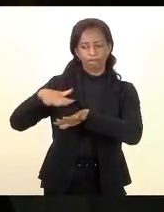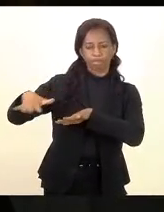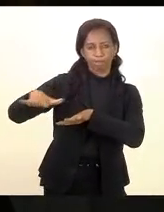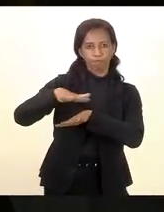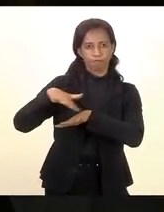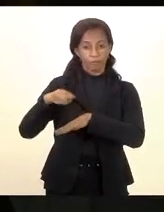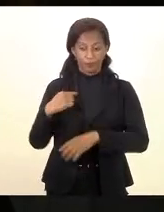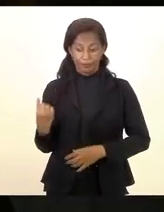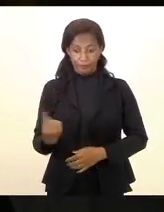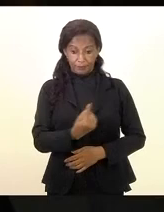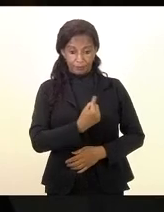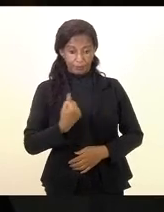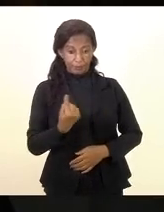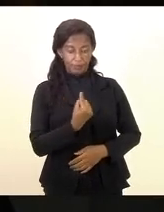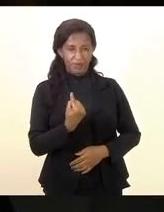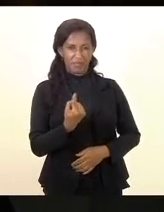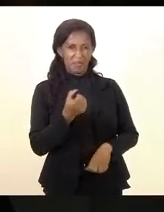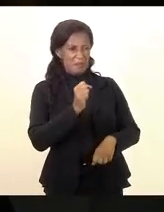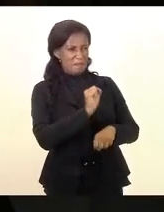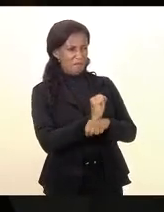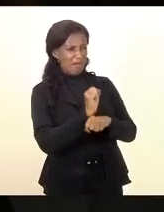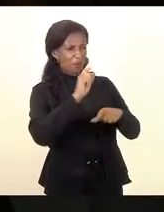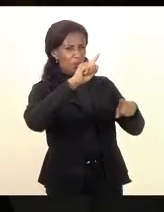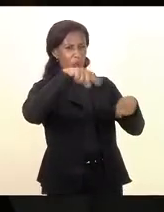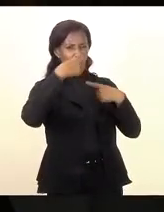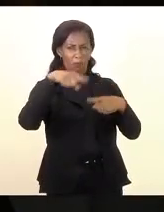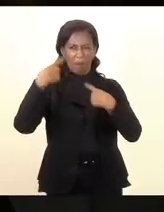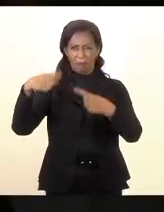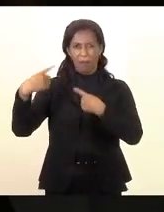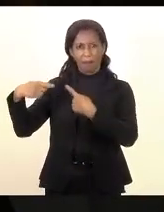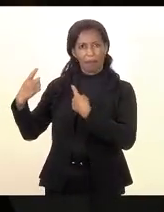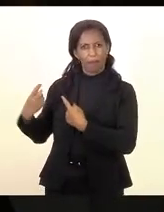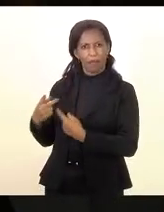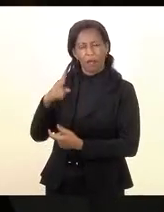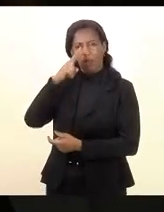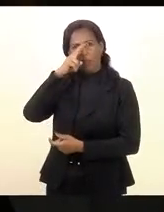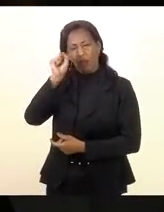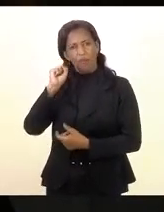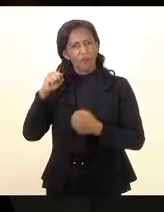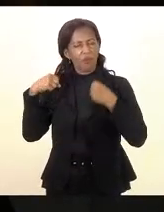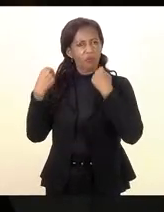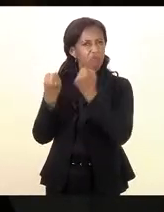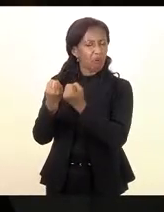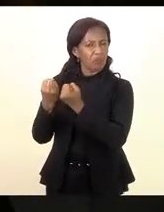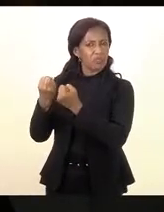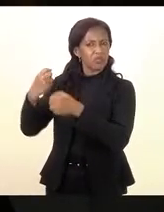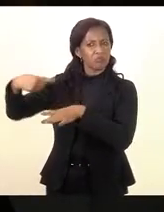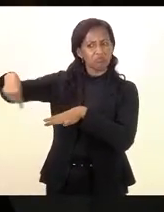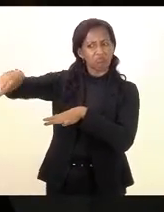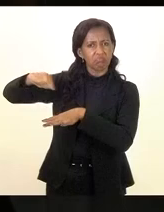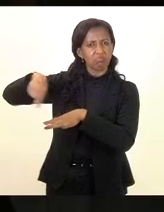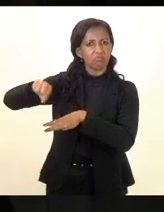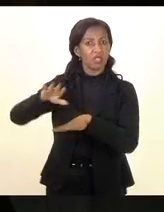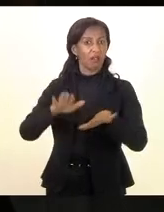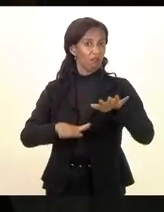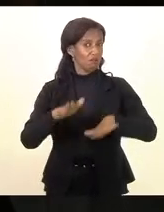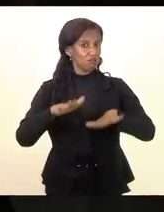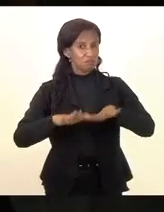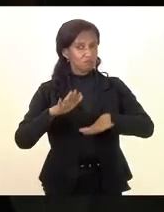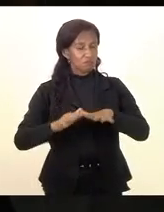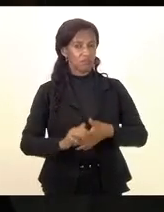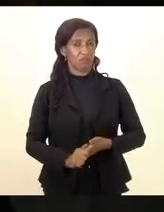a gente deixe de ser atacado por essas forças reacionárias que muitas das vezes